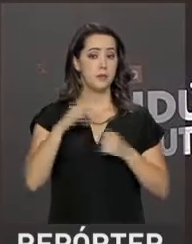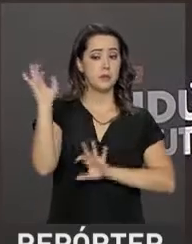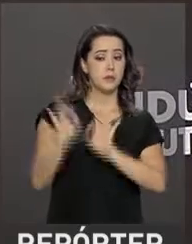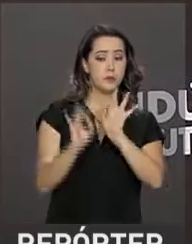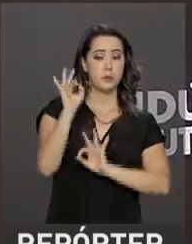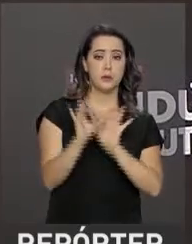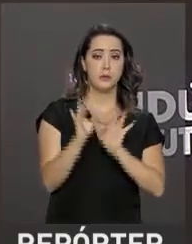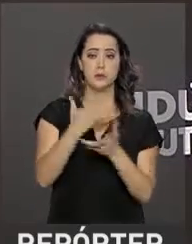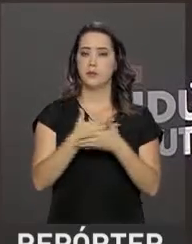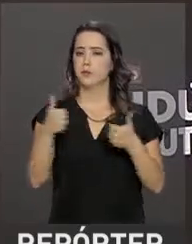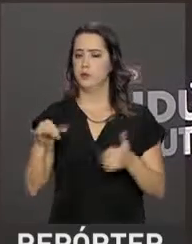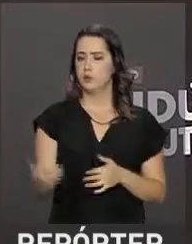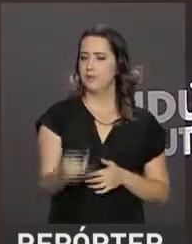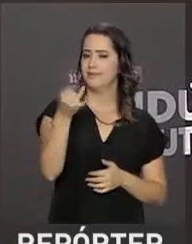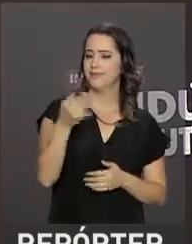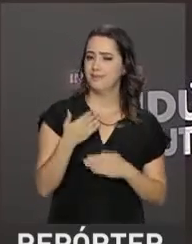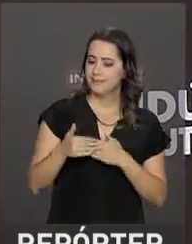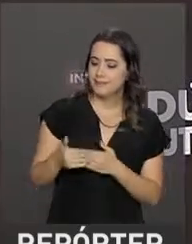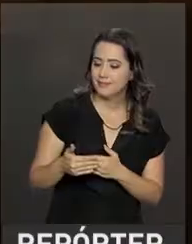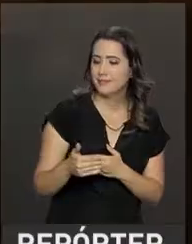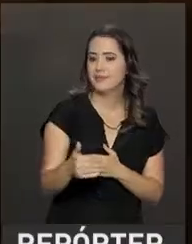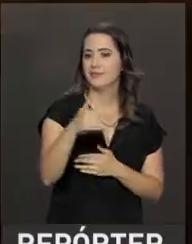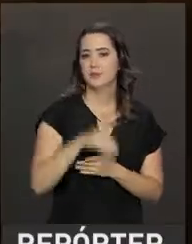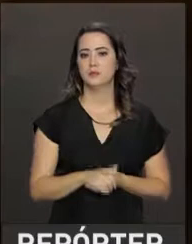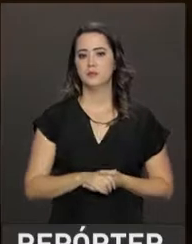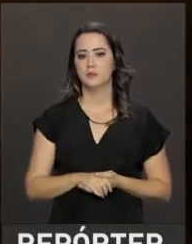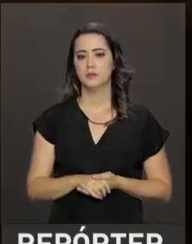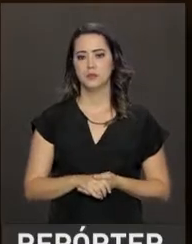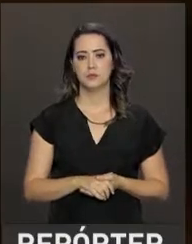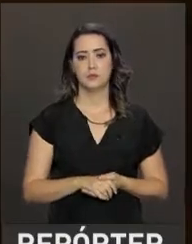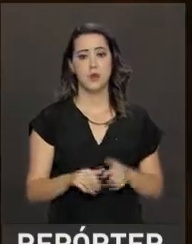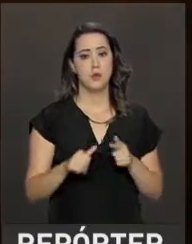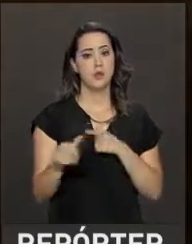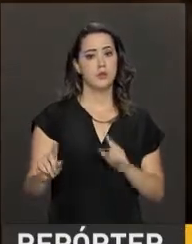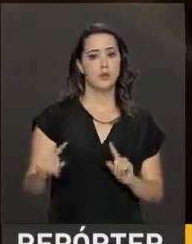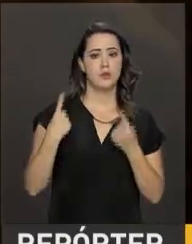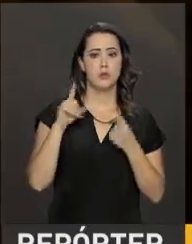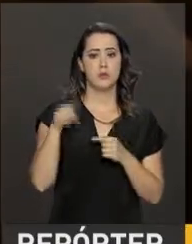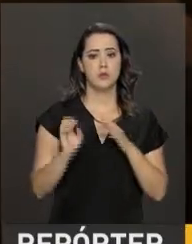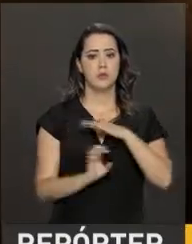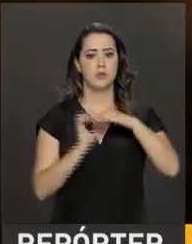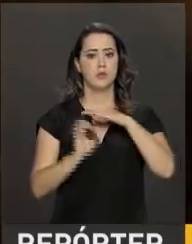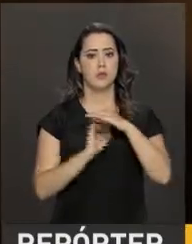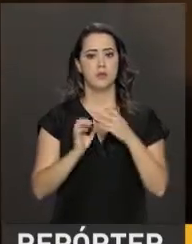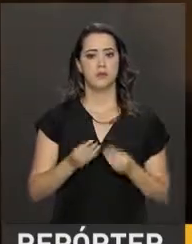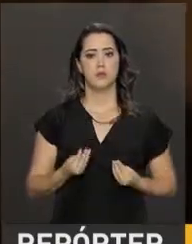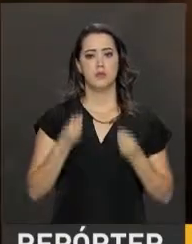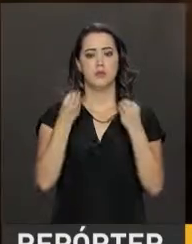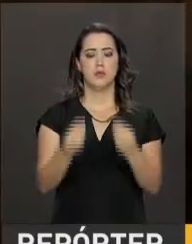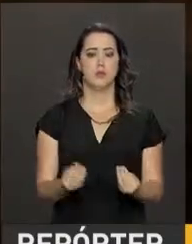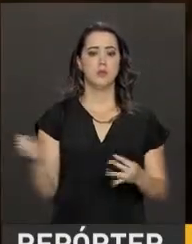preparar para aproveitar as oportunidades que surgem a partir delas. Um primeiro desafio é que as empresas coloquem